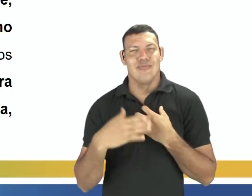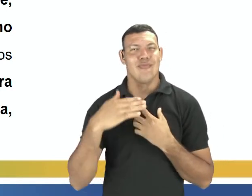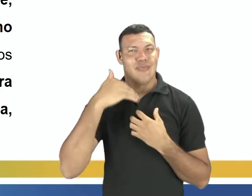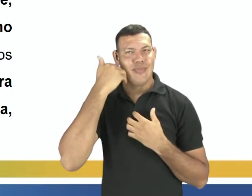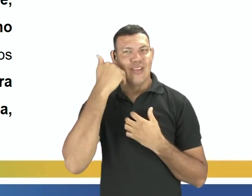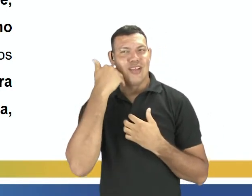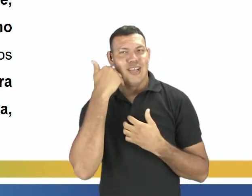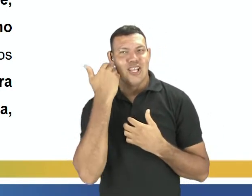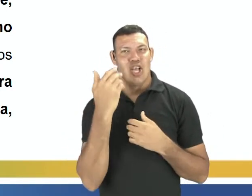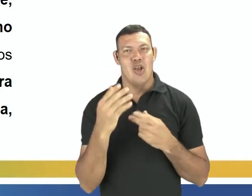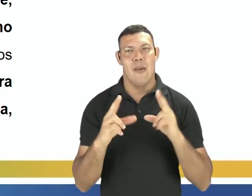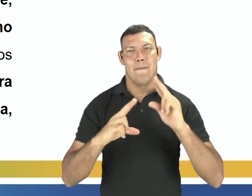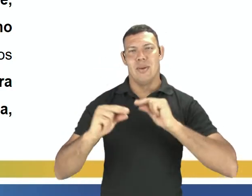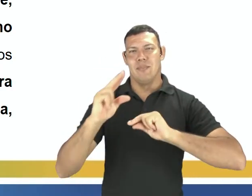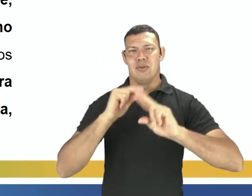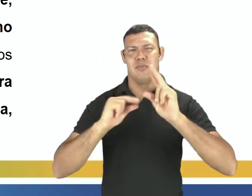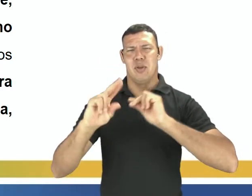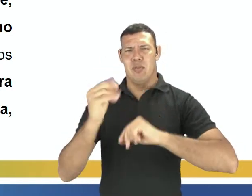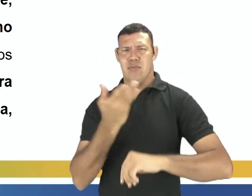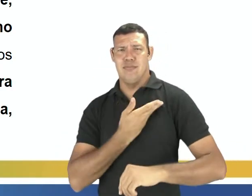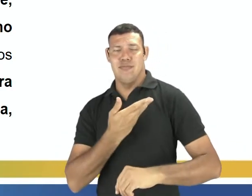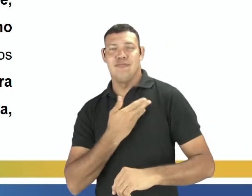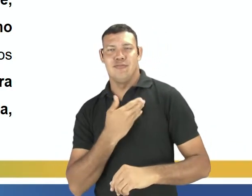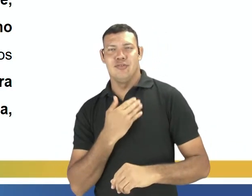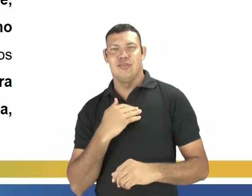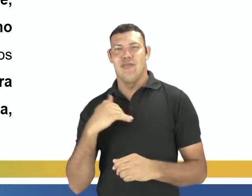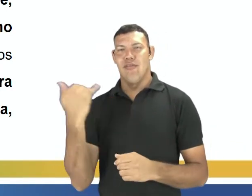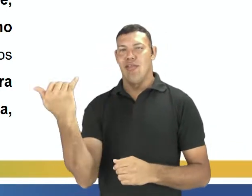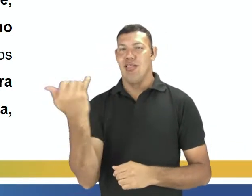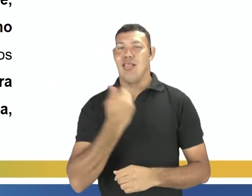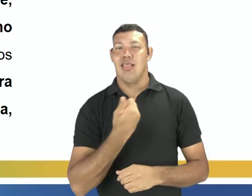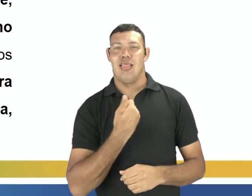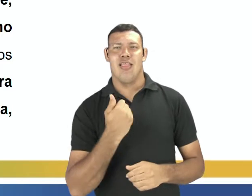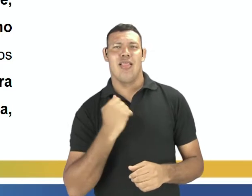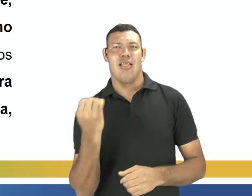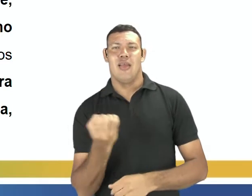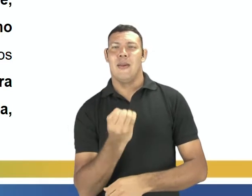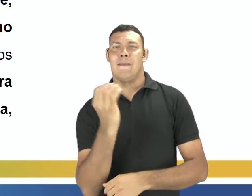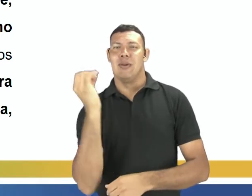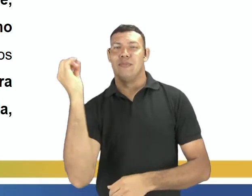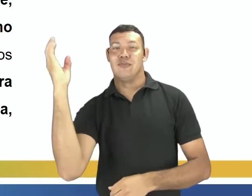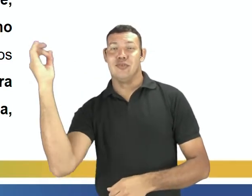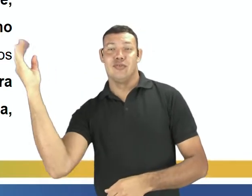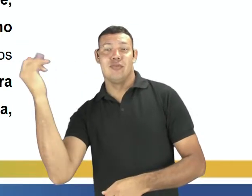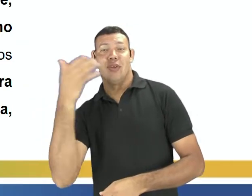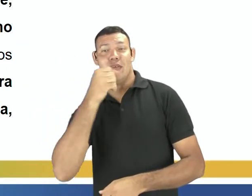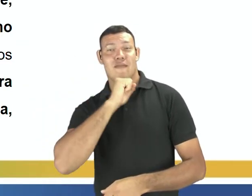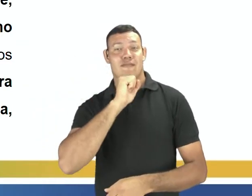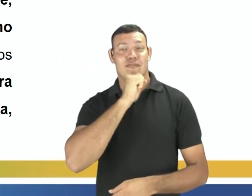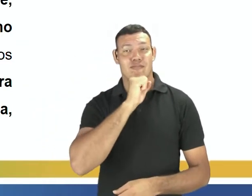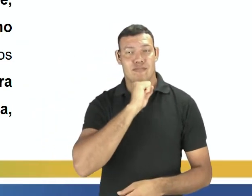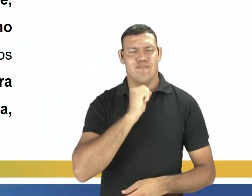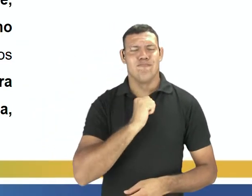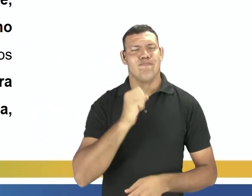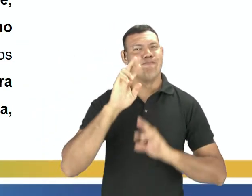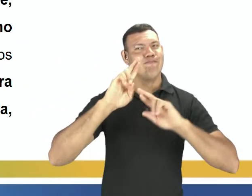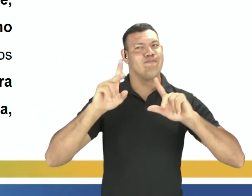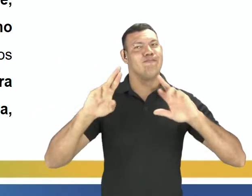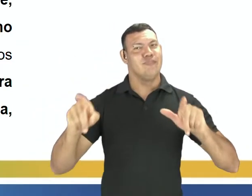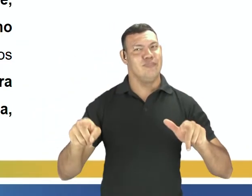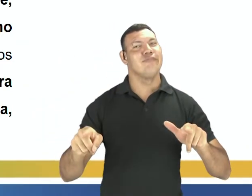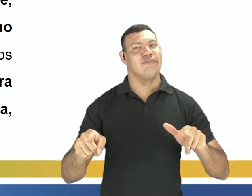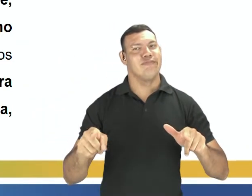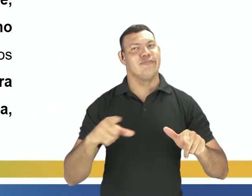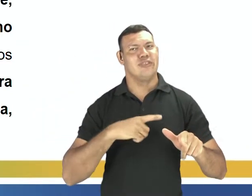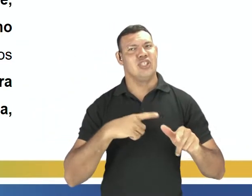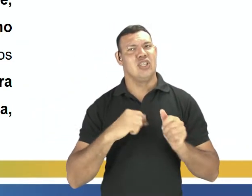estava conversando com uma amiga minha, ela me contou que adorava viajar com a avó dela. Diferente do que você imagina, ela não gostava de ter